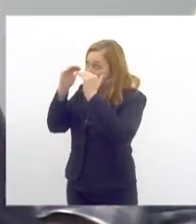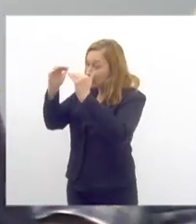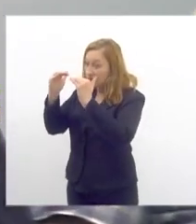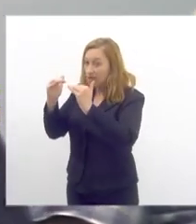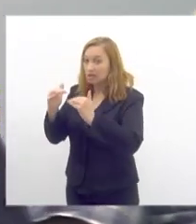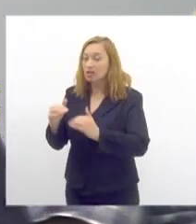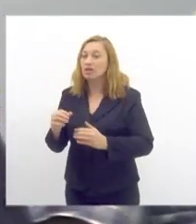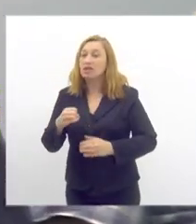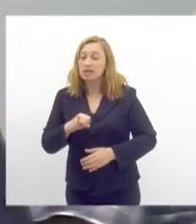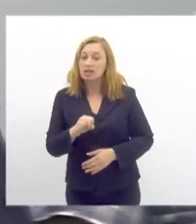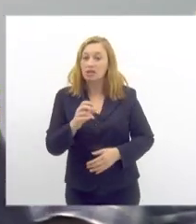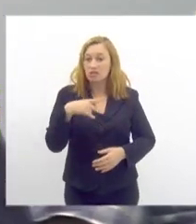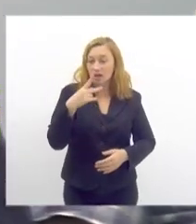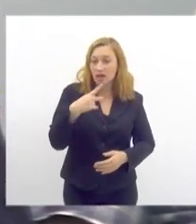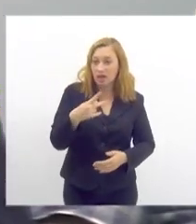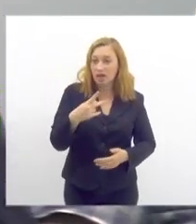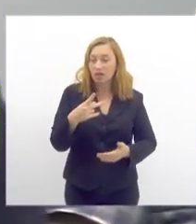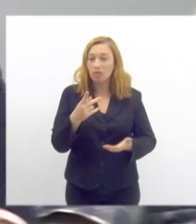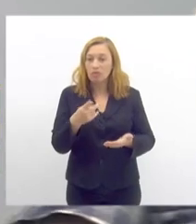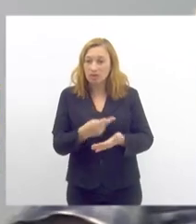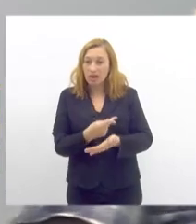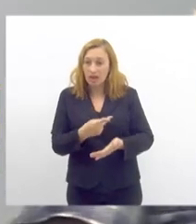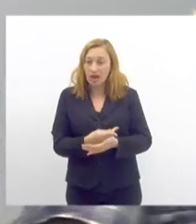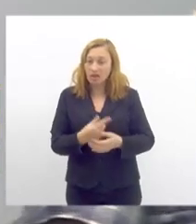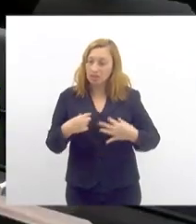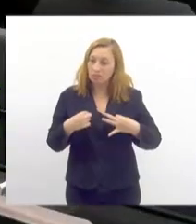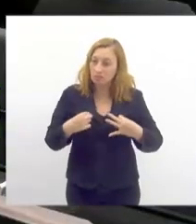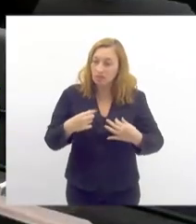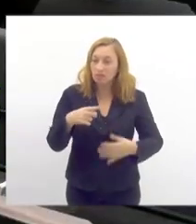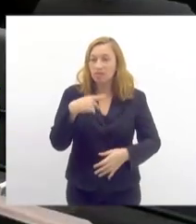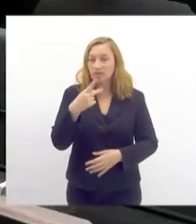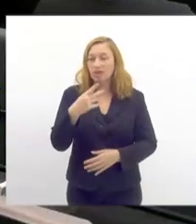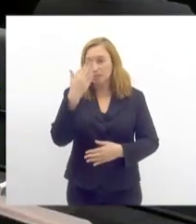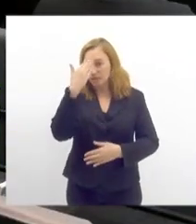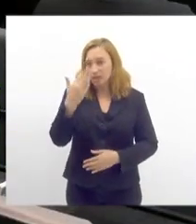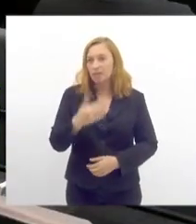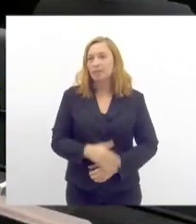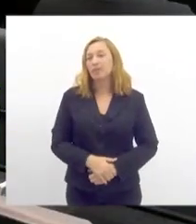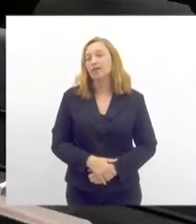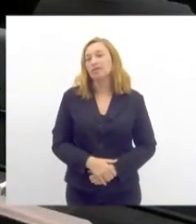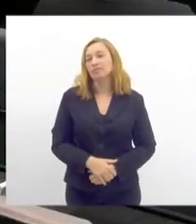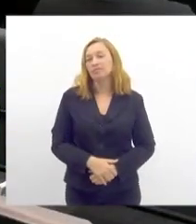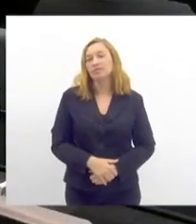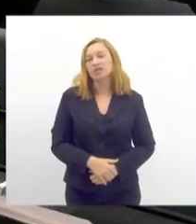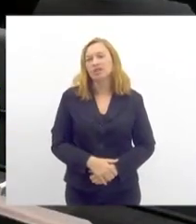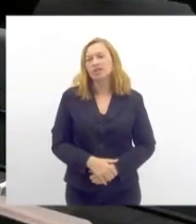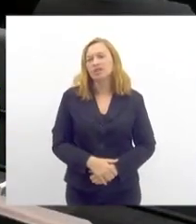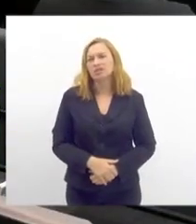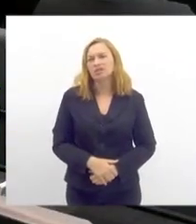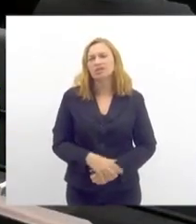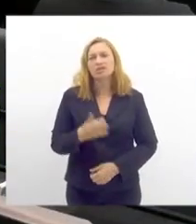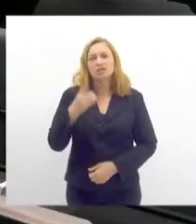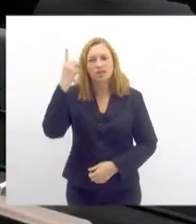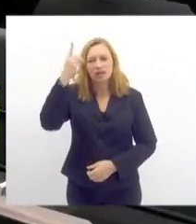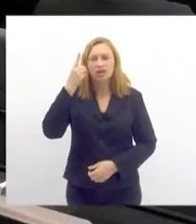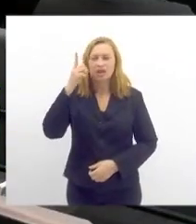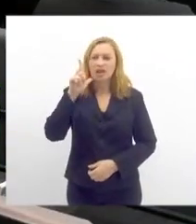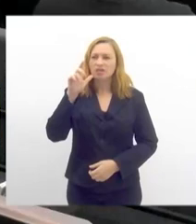à disposição para esclarecer. Obrigado. Passar a palavra para o deputado Léo Vieira.